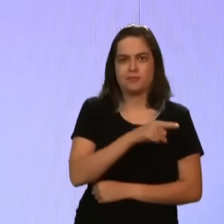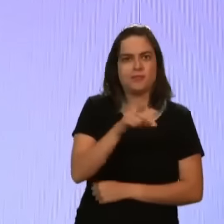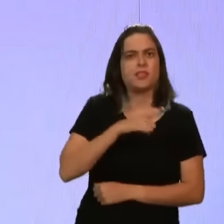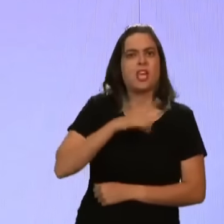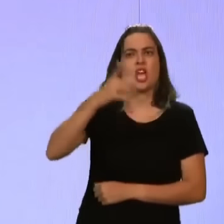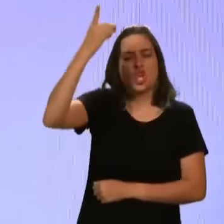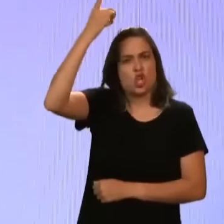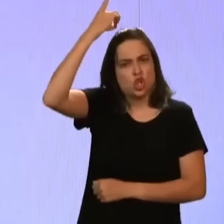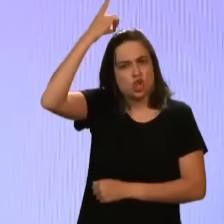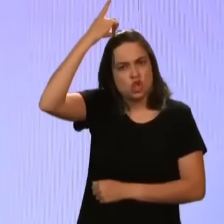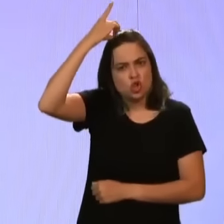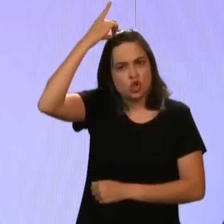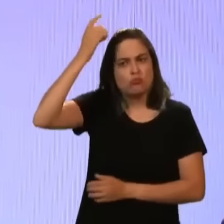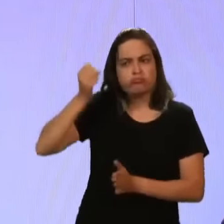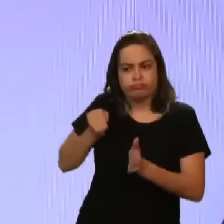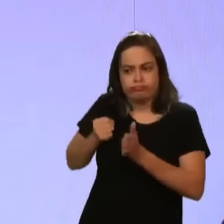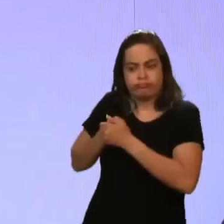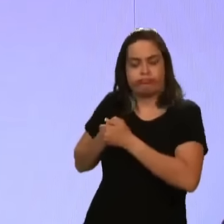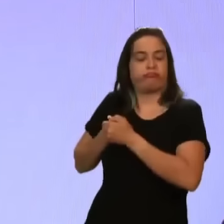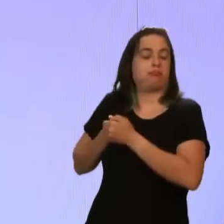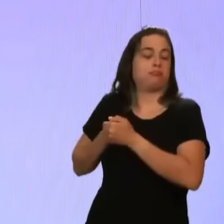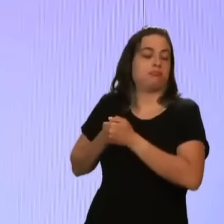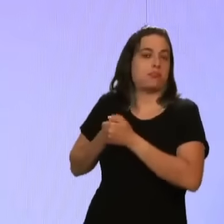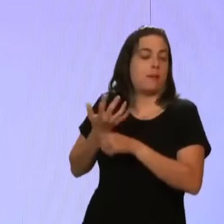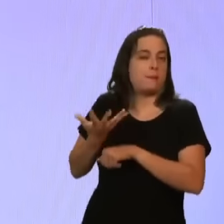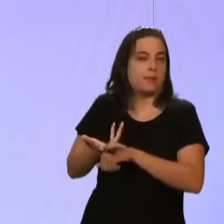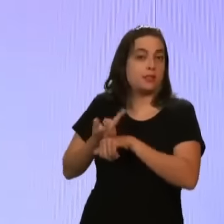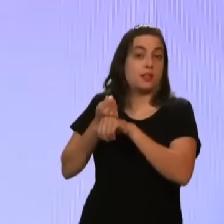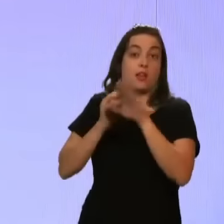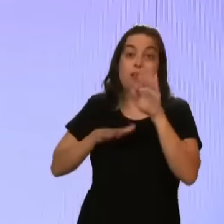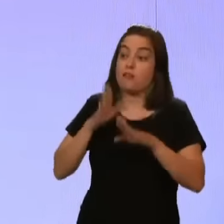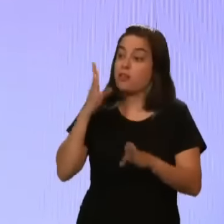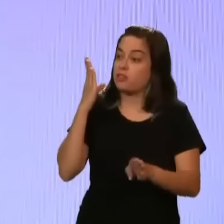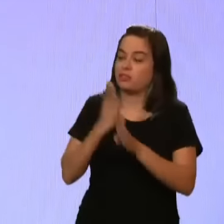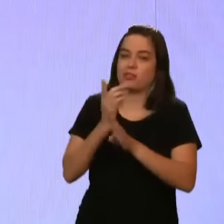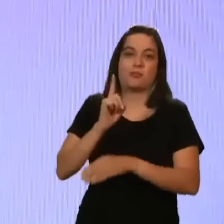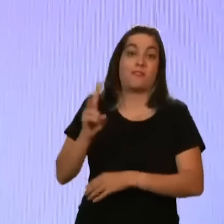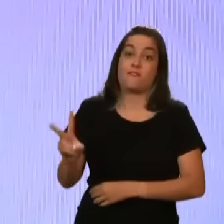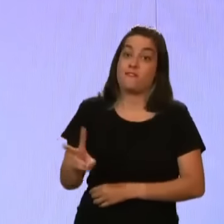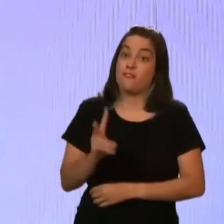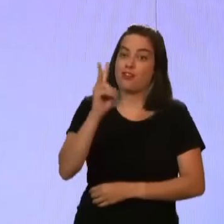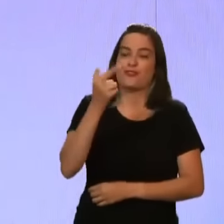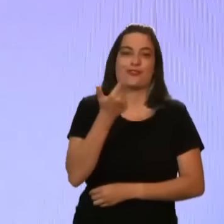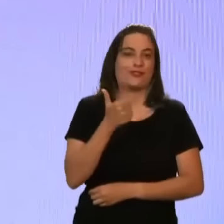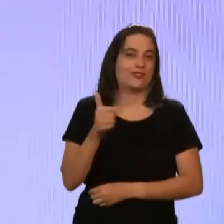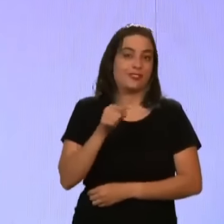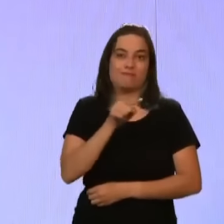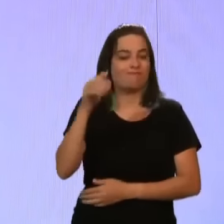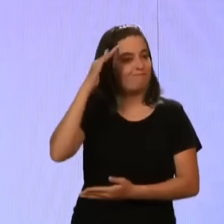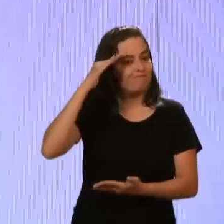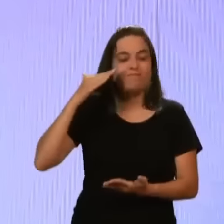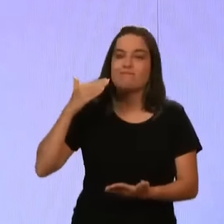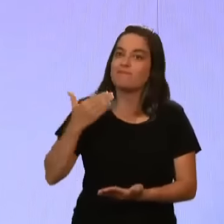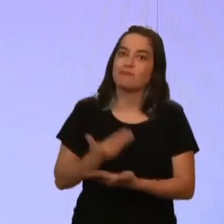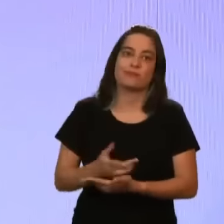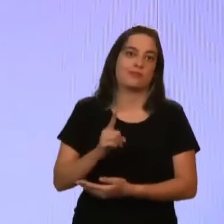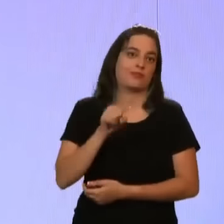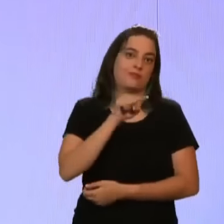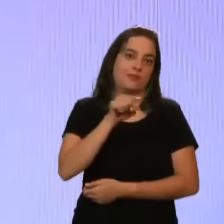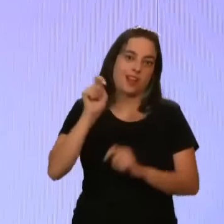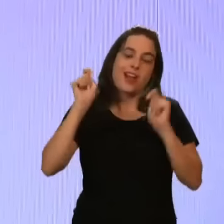tantos talentos que ainda estão inexplorados, que não foram descobertos nem valorizados, nem você acredita que